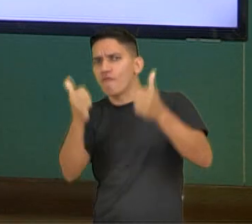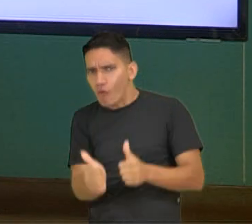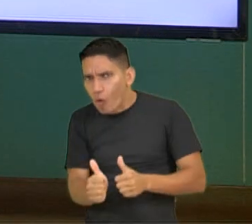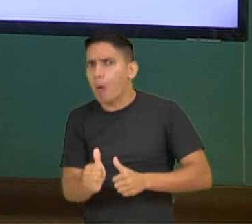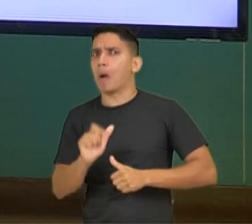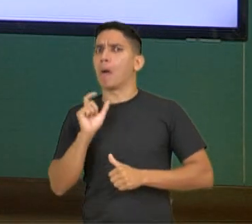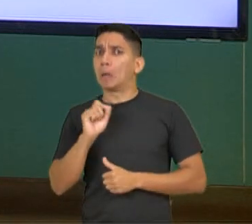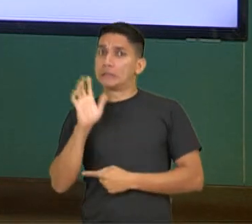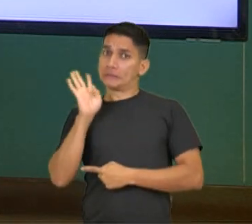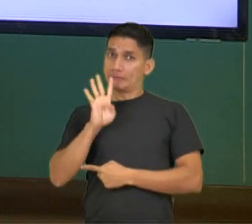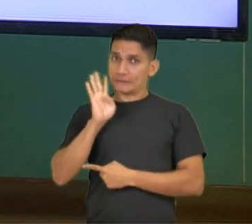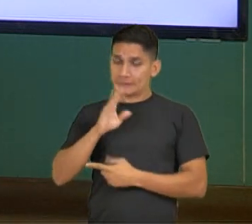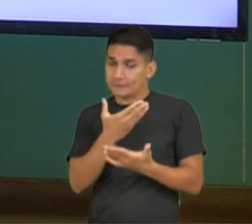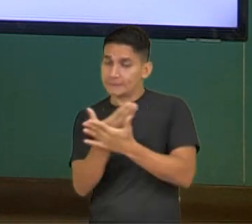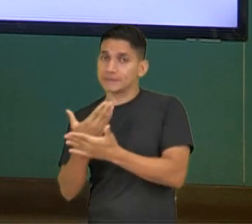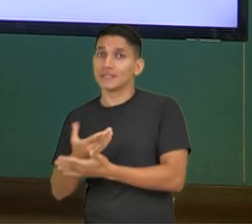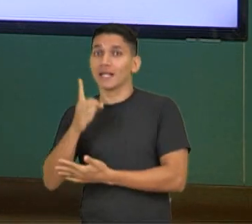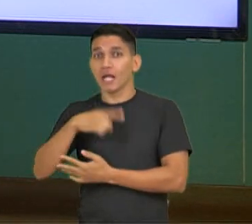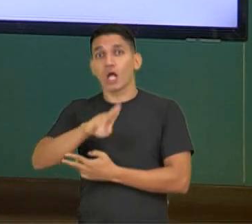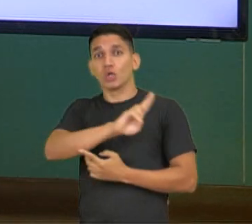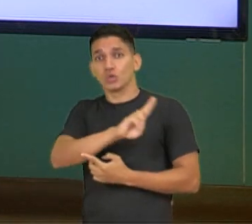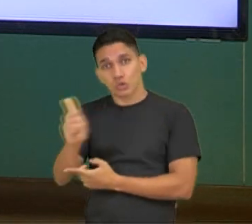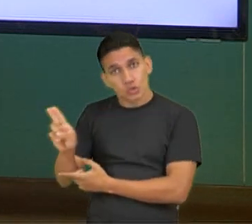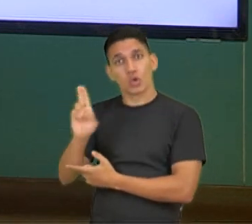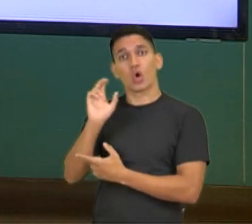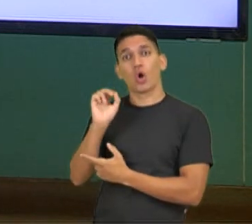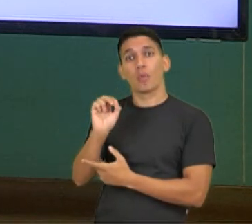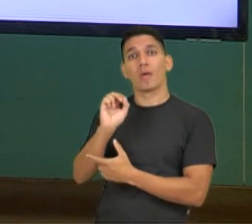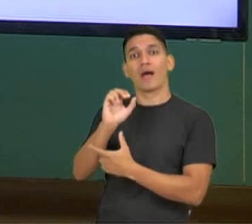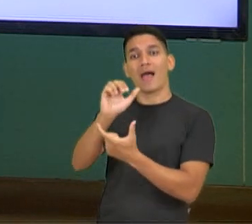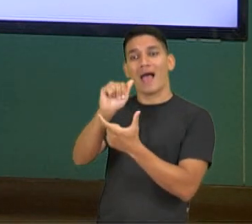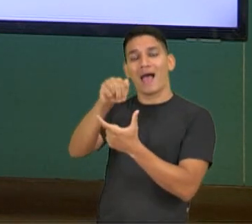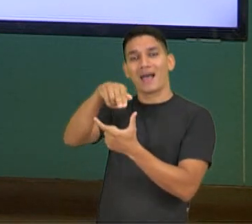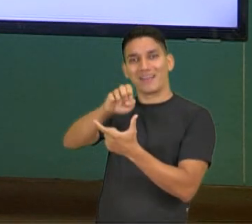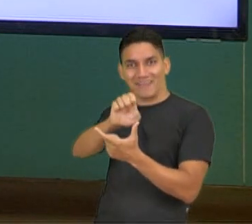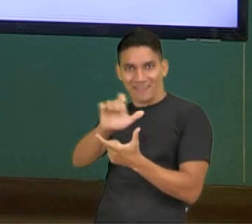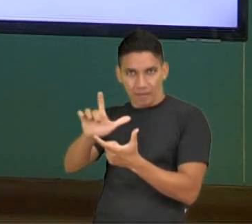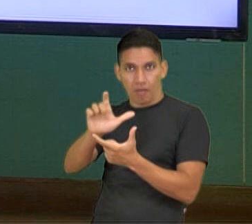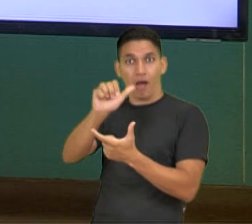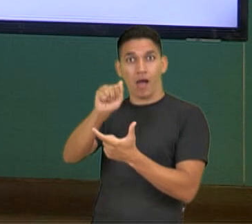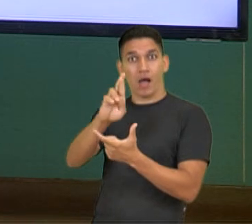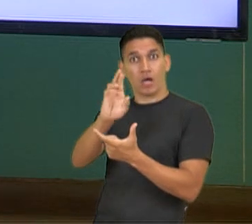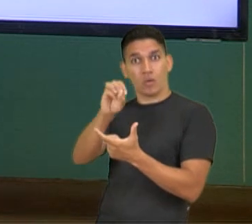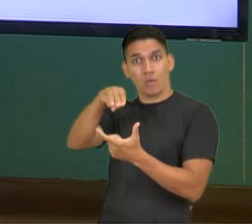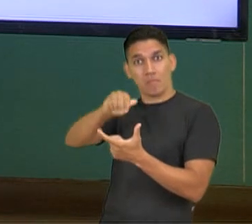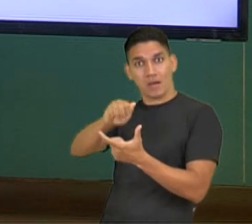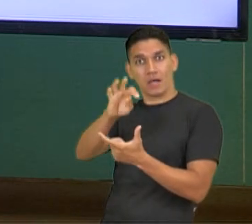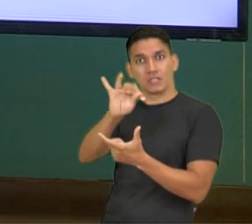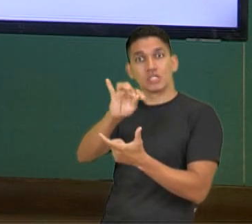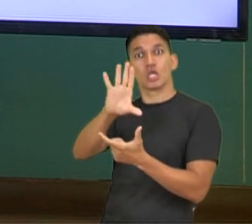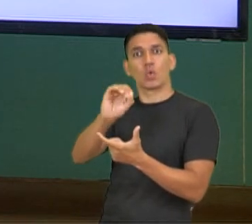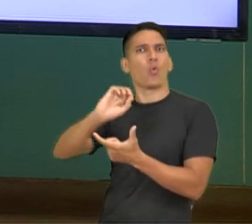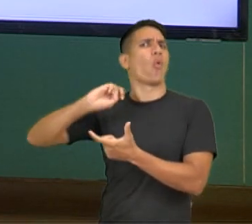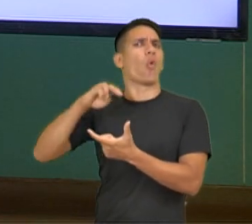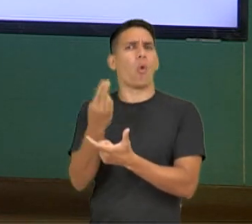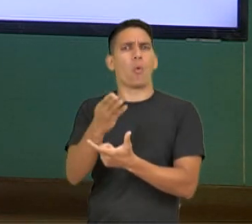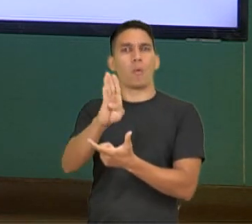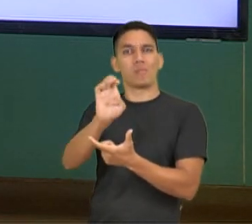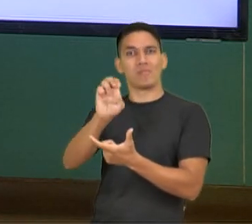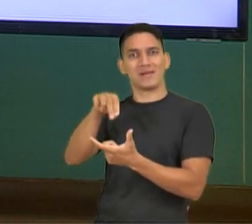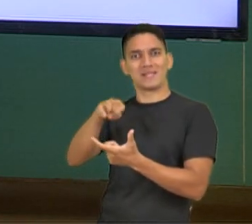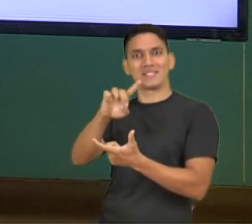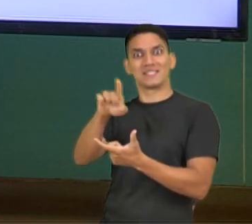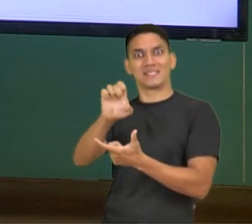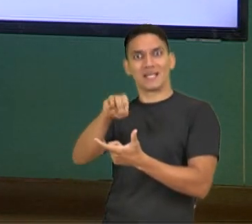bastante bacana, ela tem um nomezinho especial, é o anel aromático ou anel benzênico. Muito